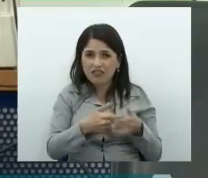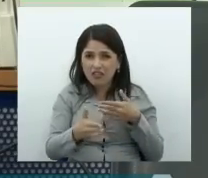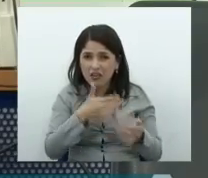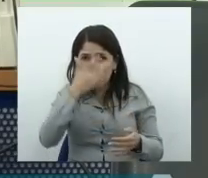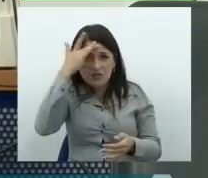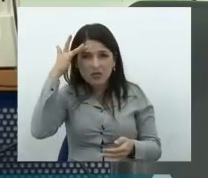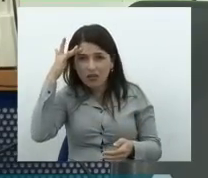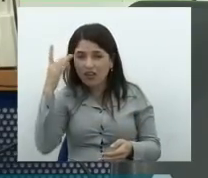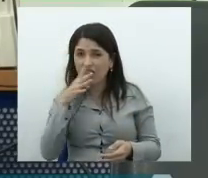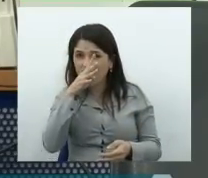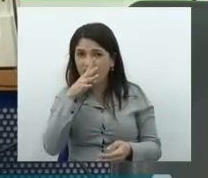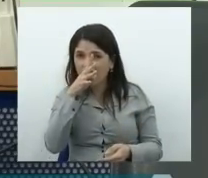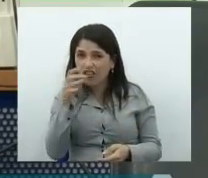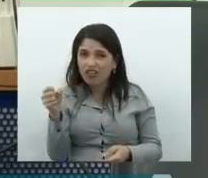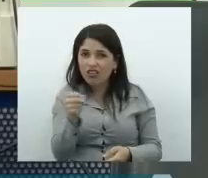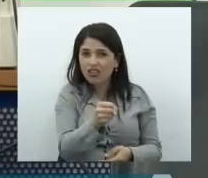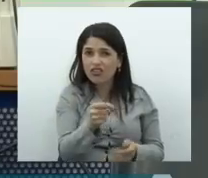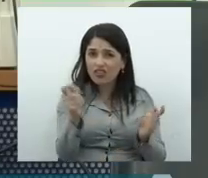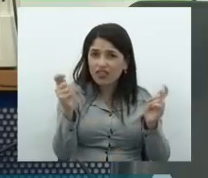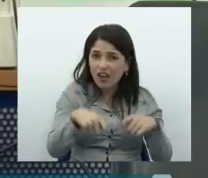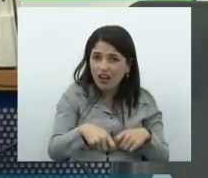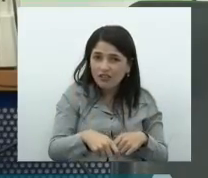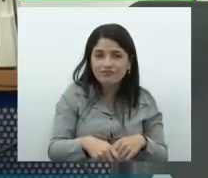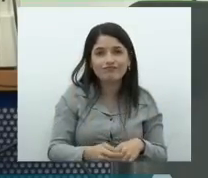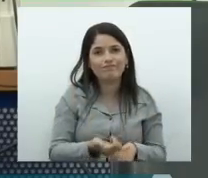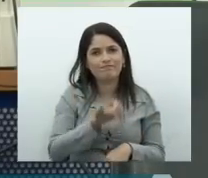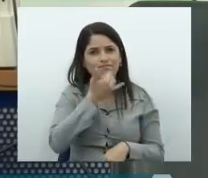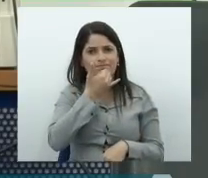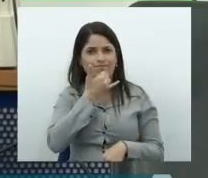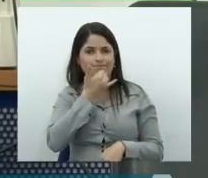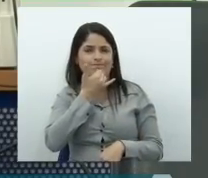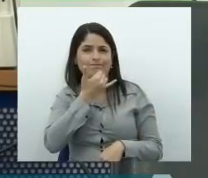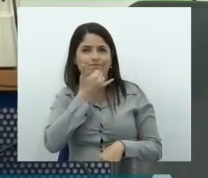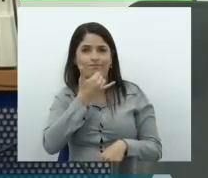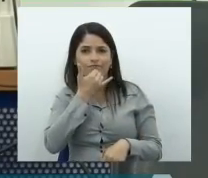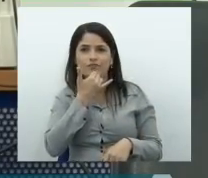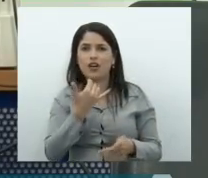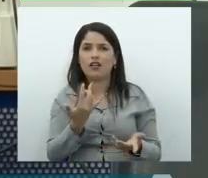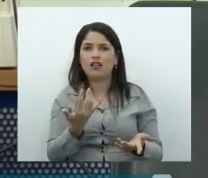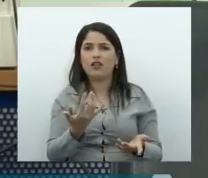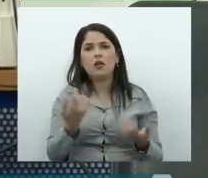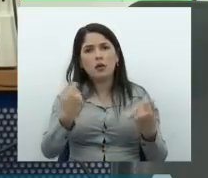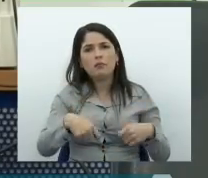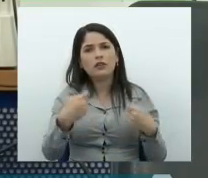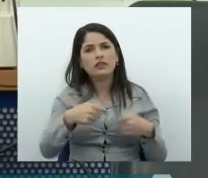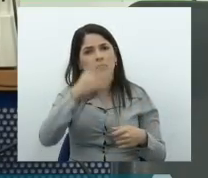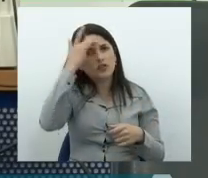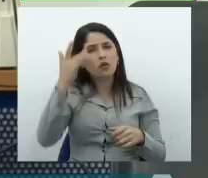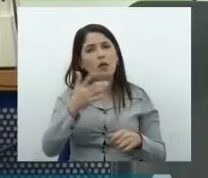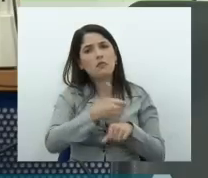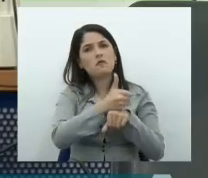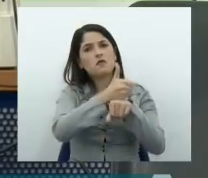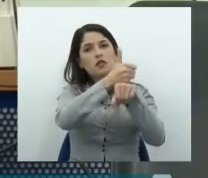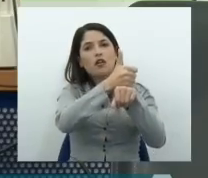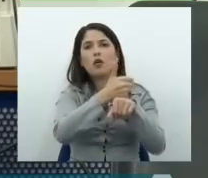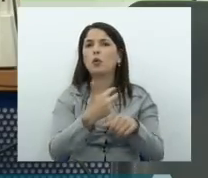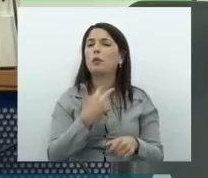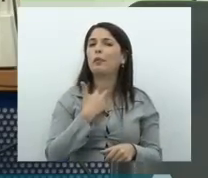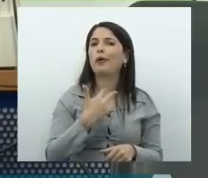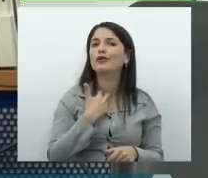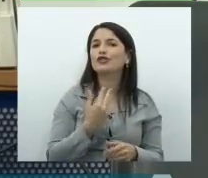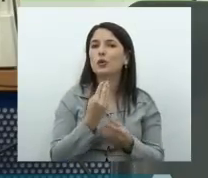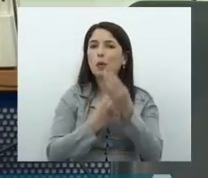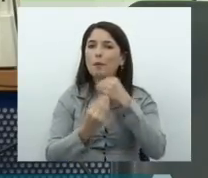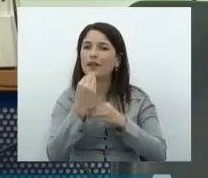contrário, tem que ser especialista nesse segmento. E não pode faltar merenda de qualidade, não pode faltar uniforme,